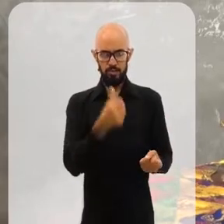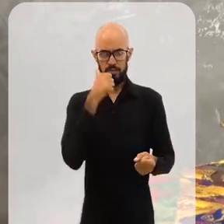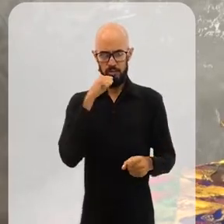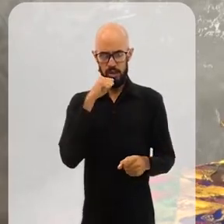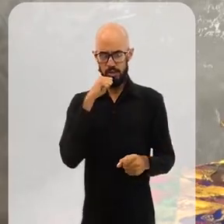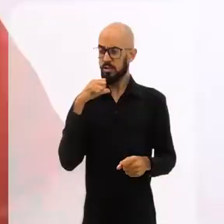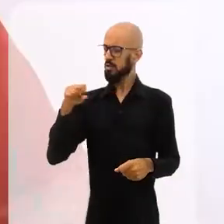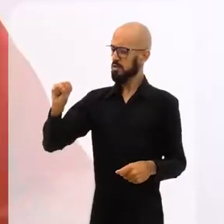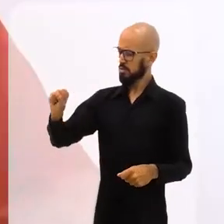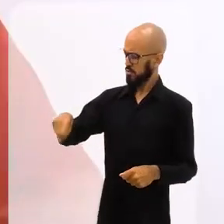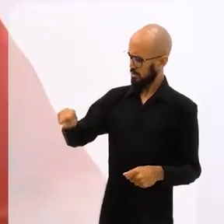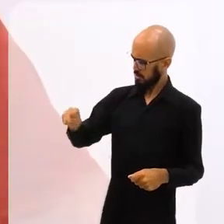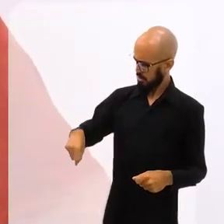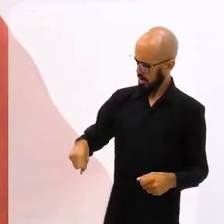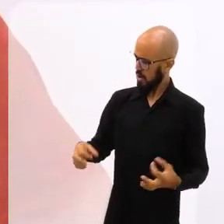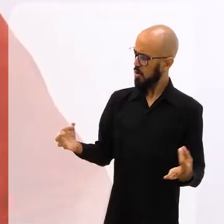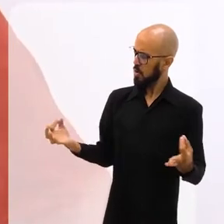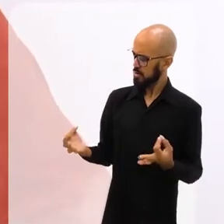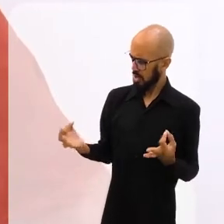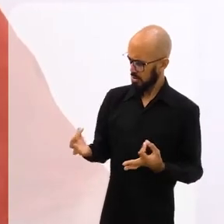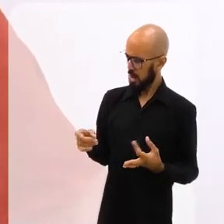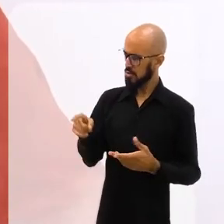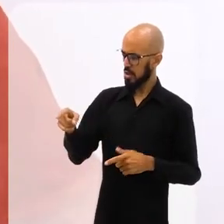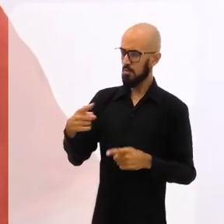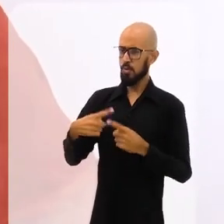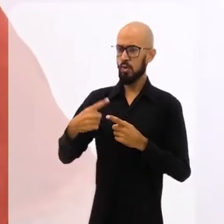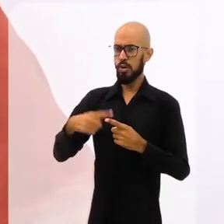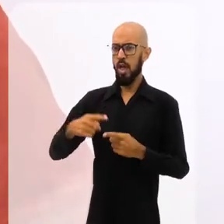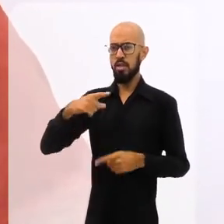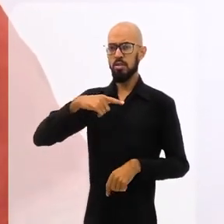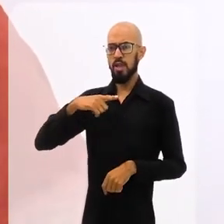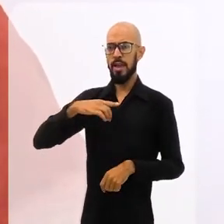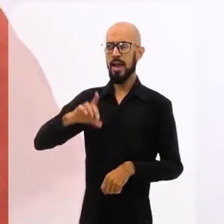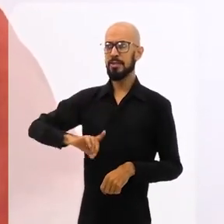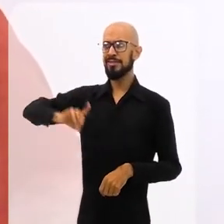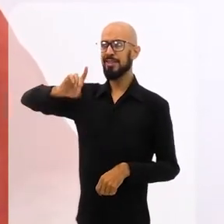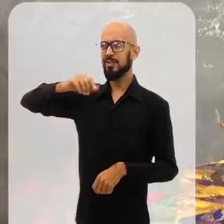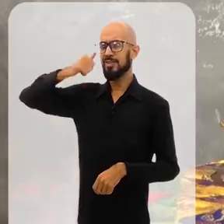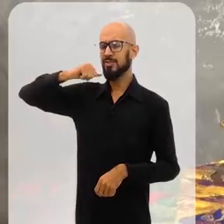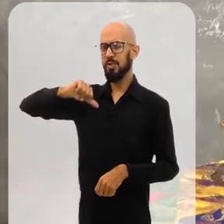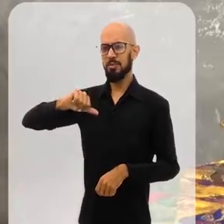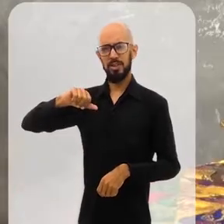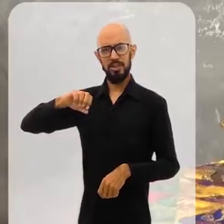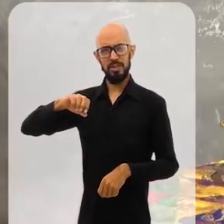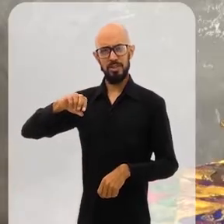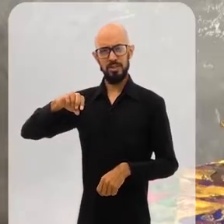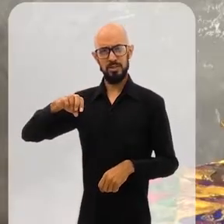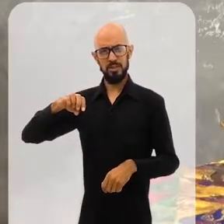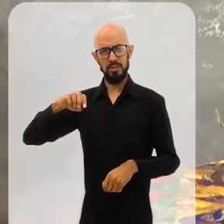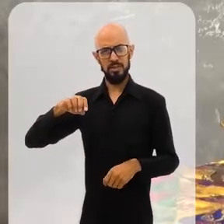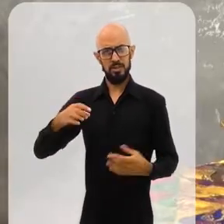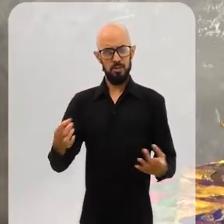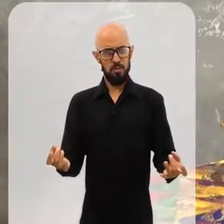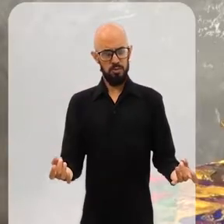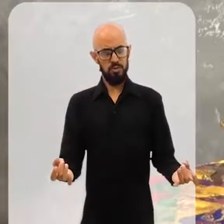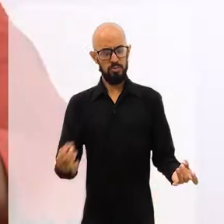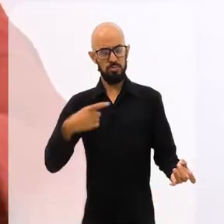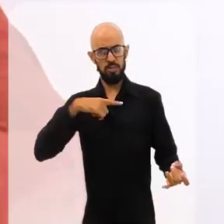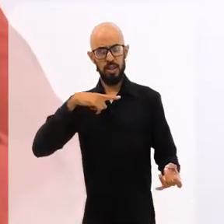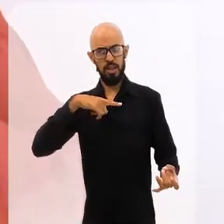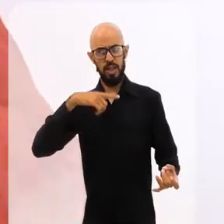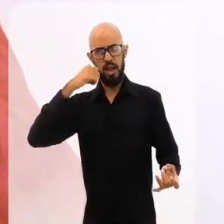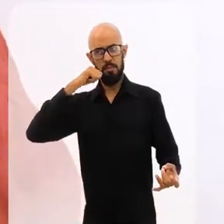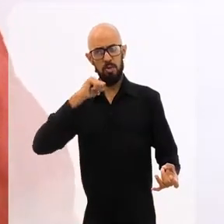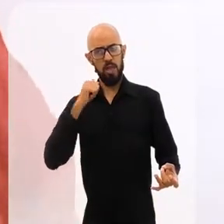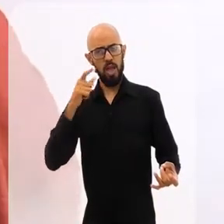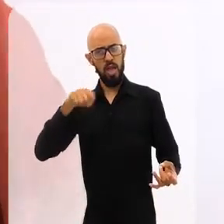as monjas? Com certeza. Comungam com elas? No budismo tem as divindades femininas. Perfeito. Entendeu? Então, a mulher,